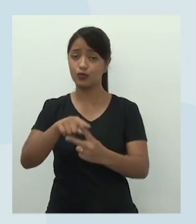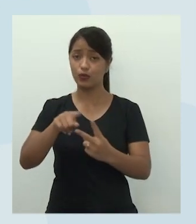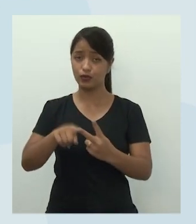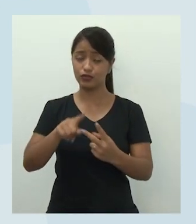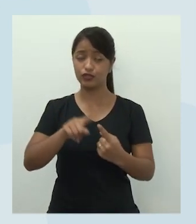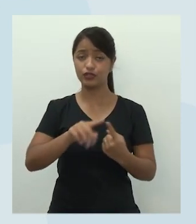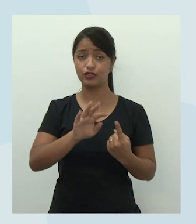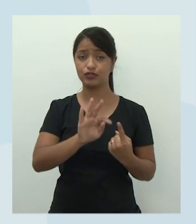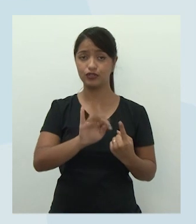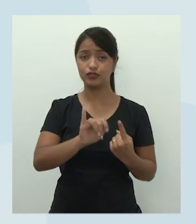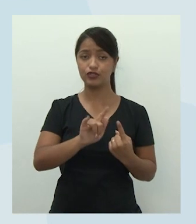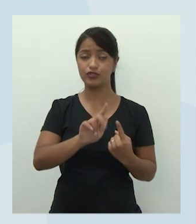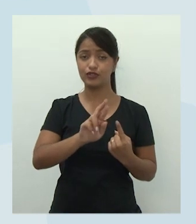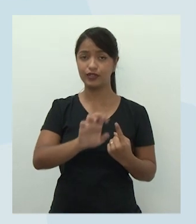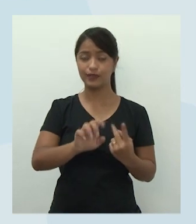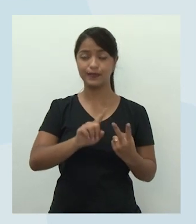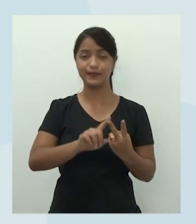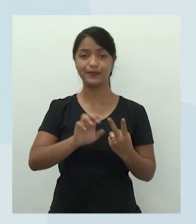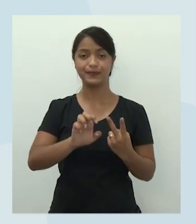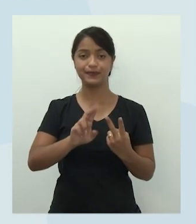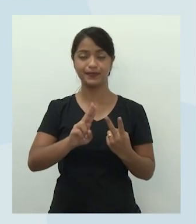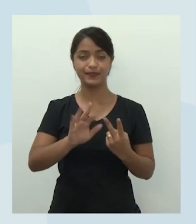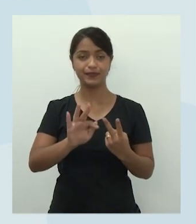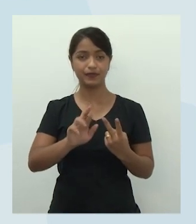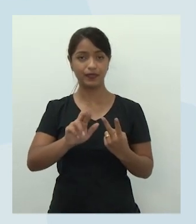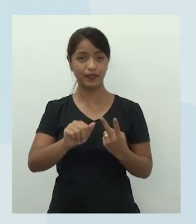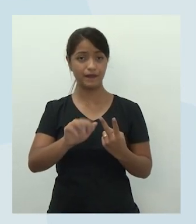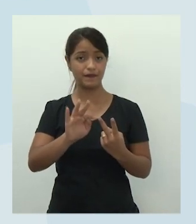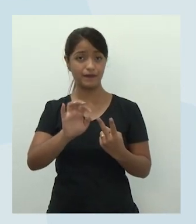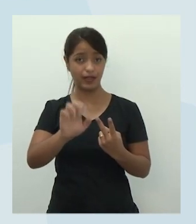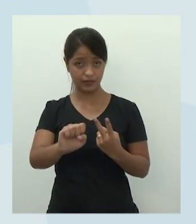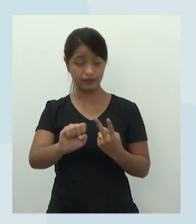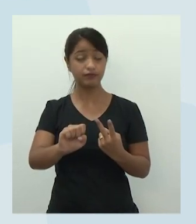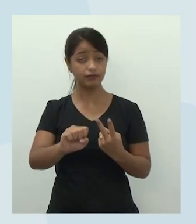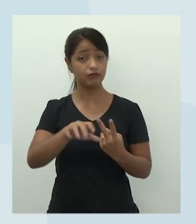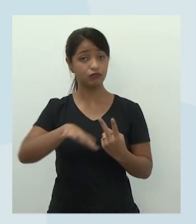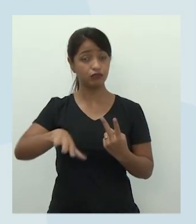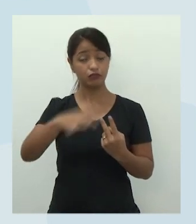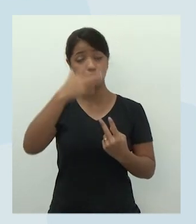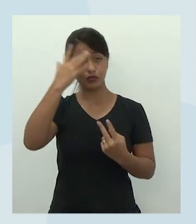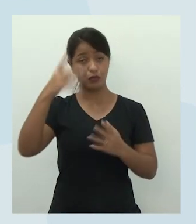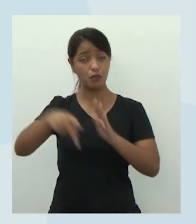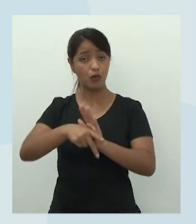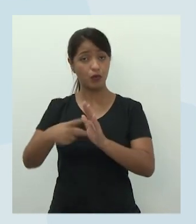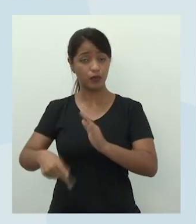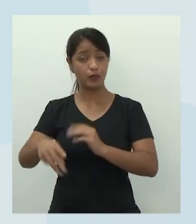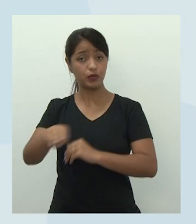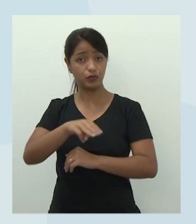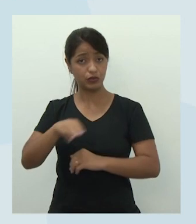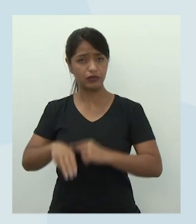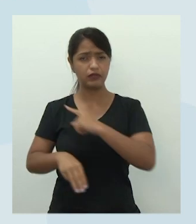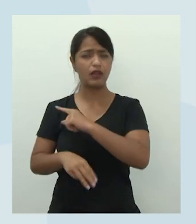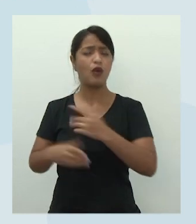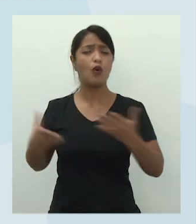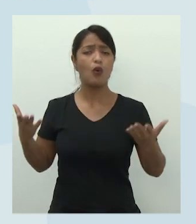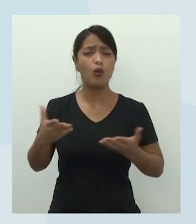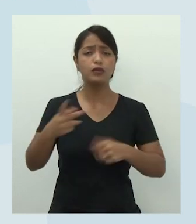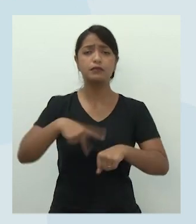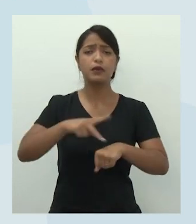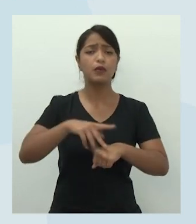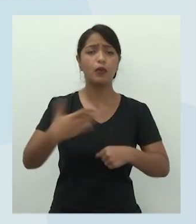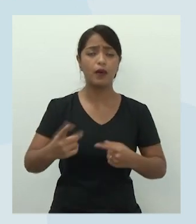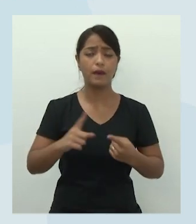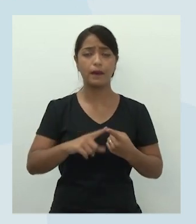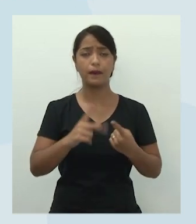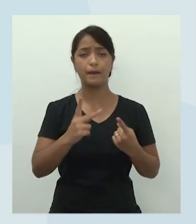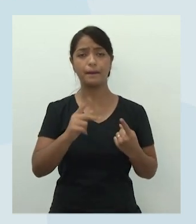Os mesopotâmicos não conseguiriam se estabelecer nessa área que corresponde hoje aos países Palestina,